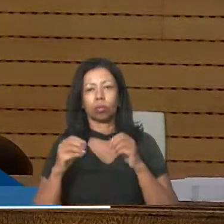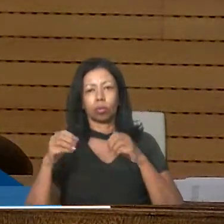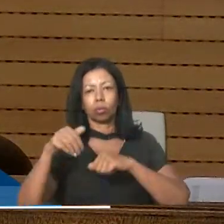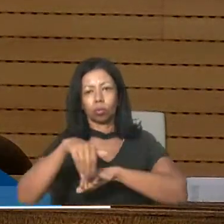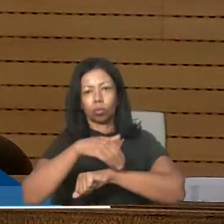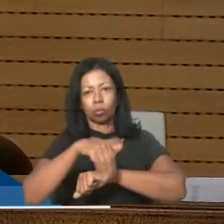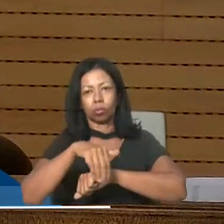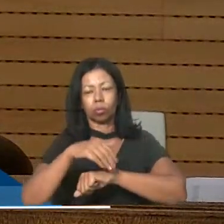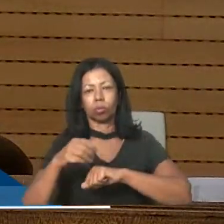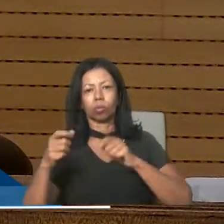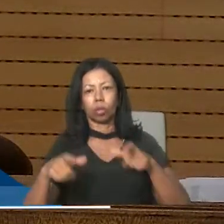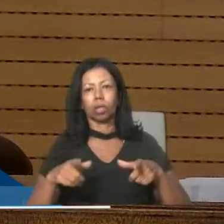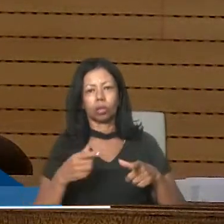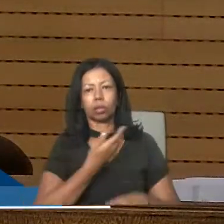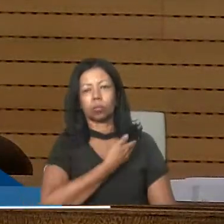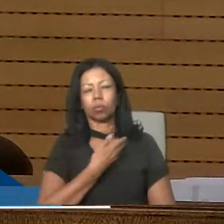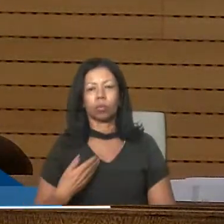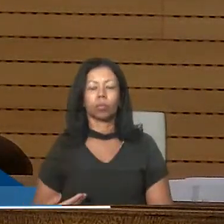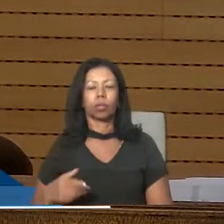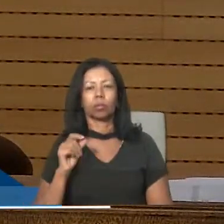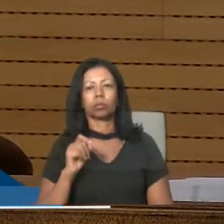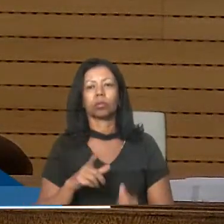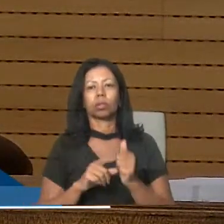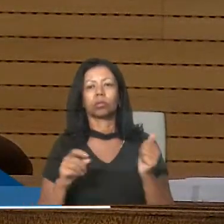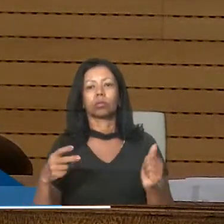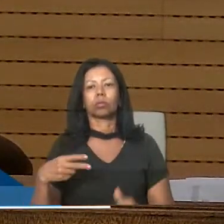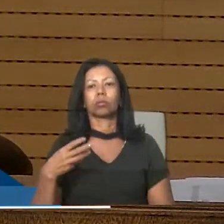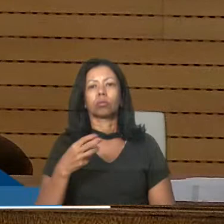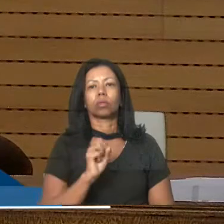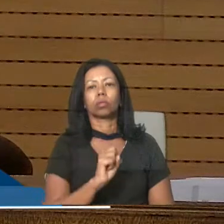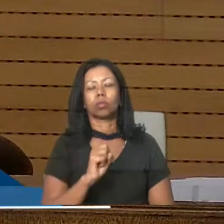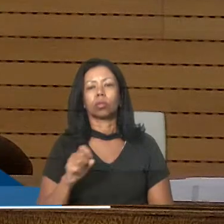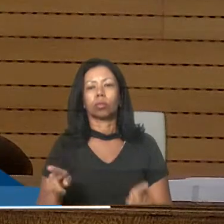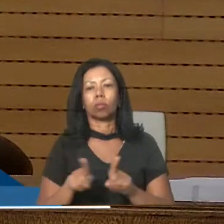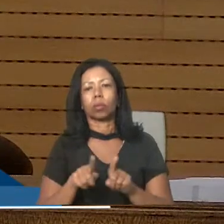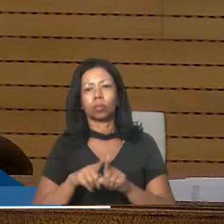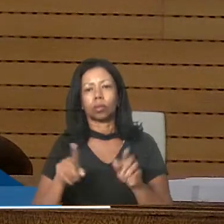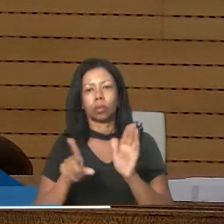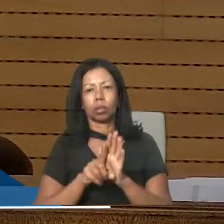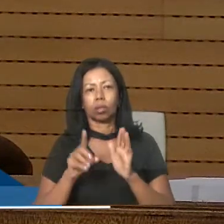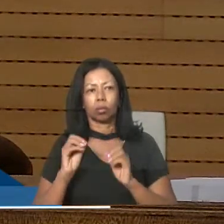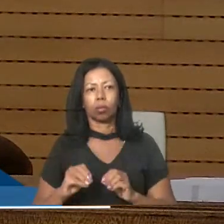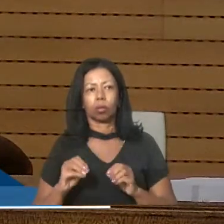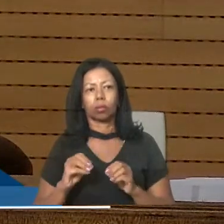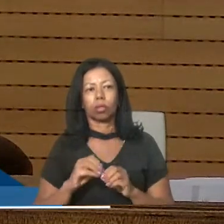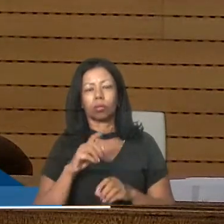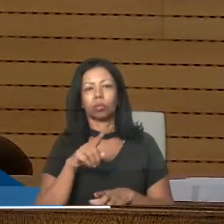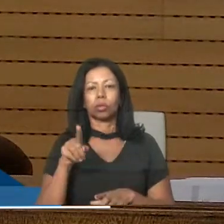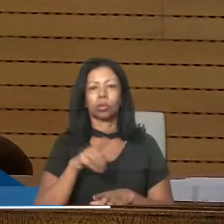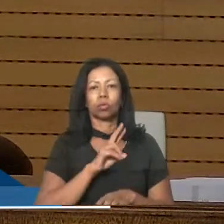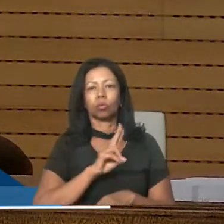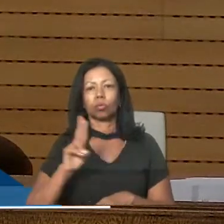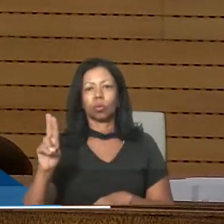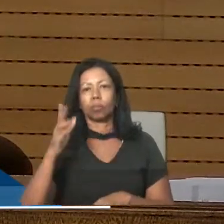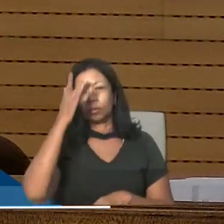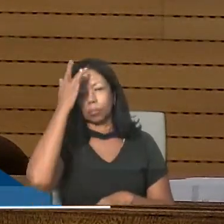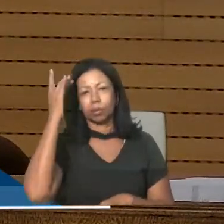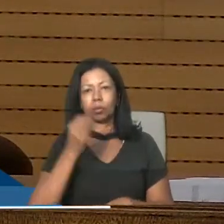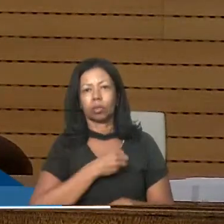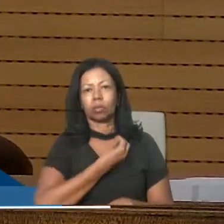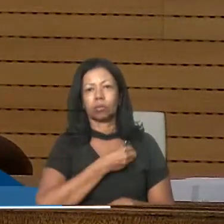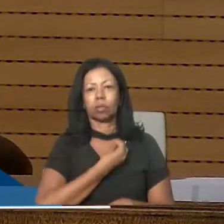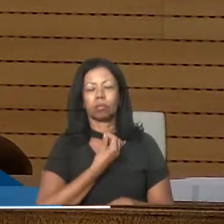públicos, e o artigo 228 do mesmo diploma legal, impõe vedação à utilização dos nomes de pessoas